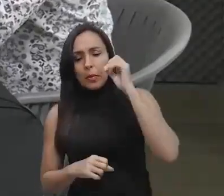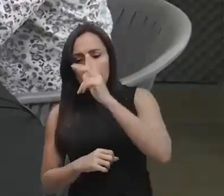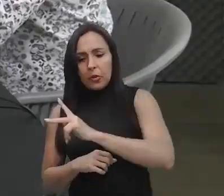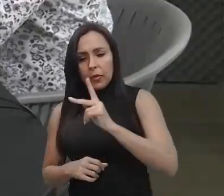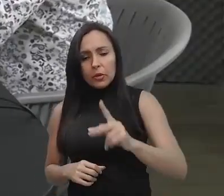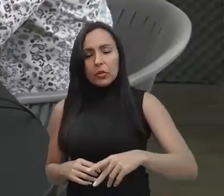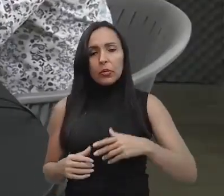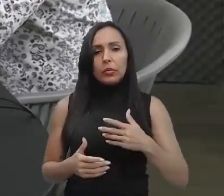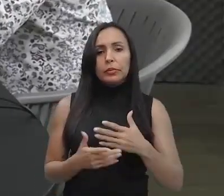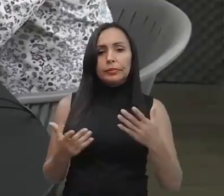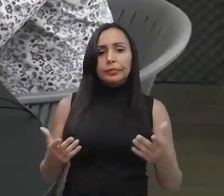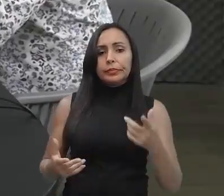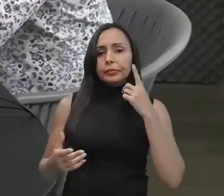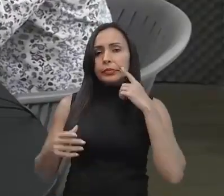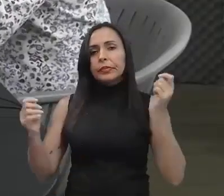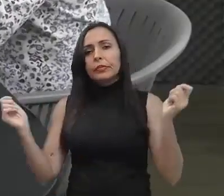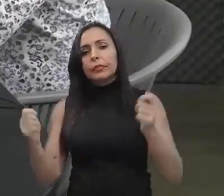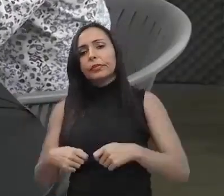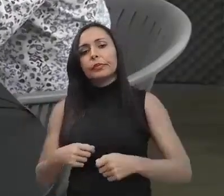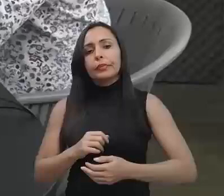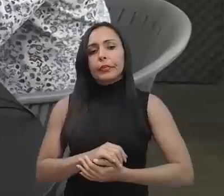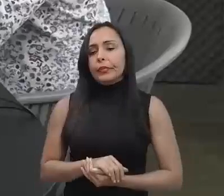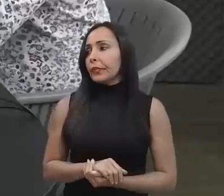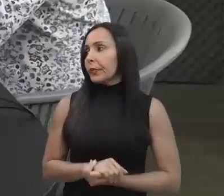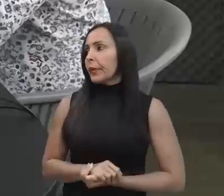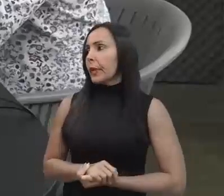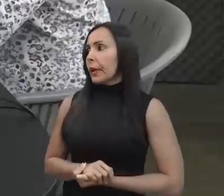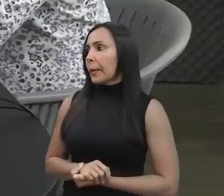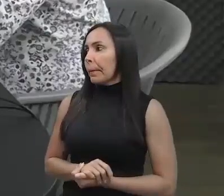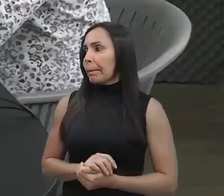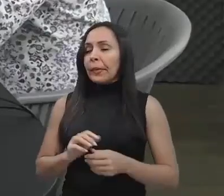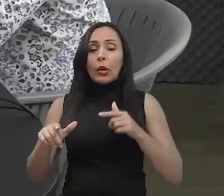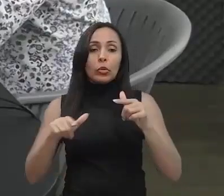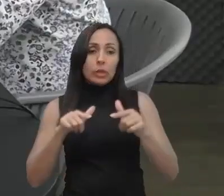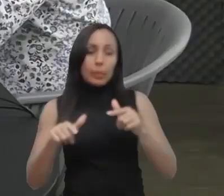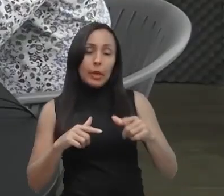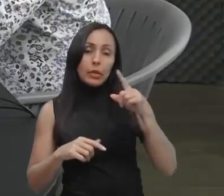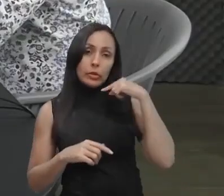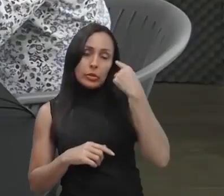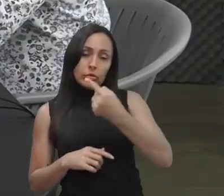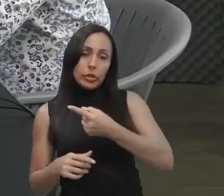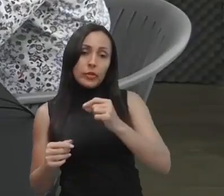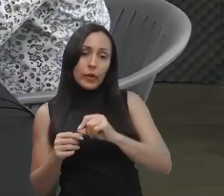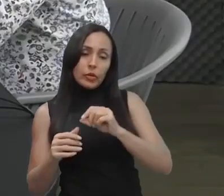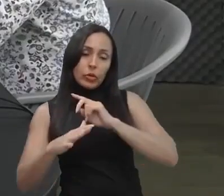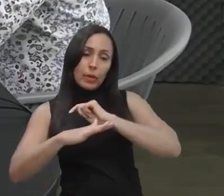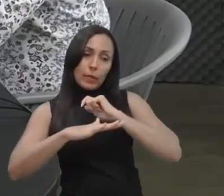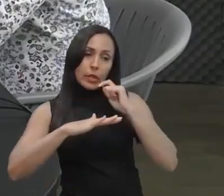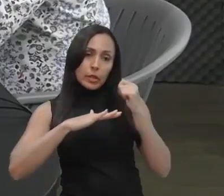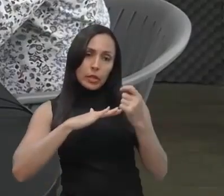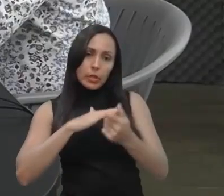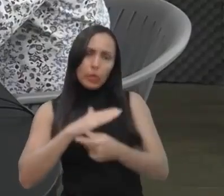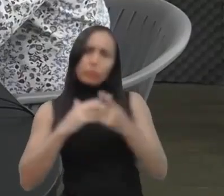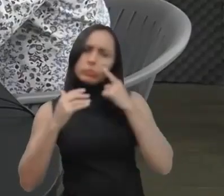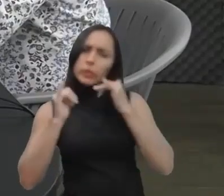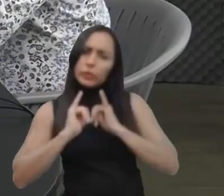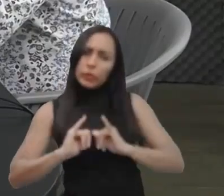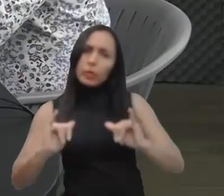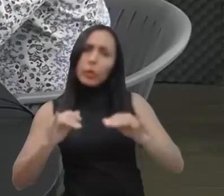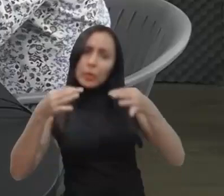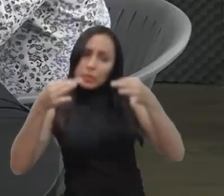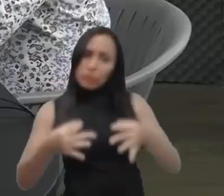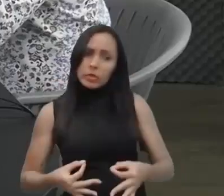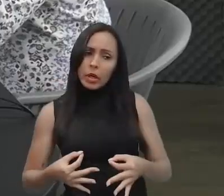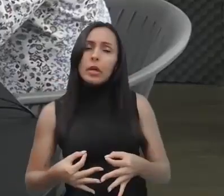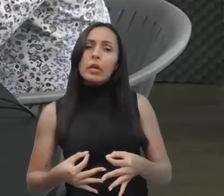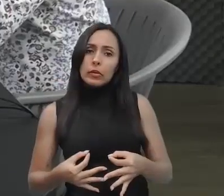é uma possibilidade como é que é isso o trabalho que a gente faz contra fake News é divulgar informação correta nos Veículos que a